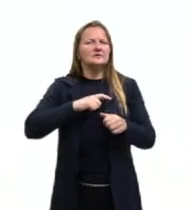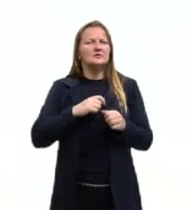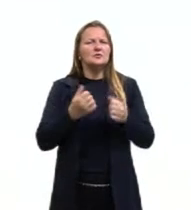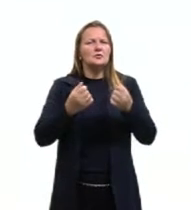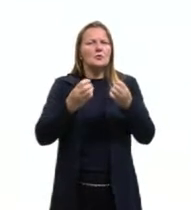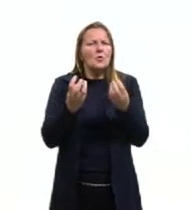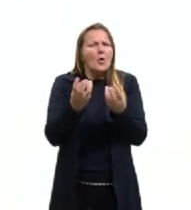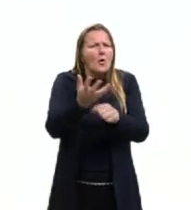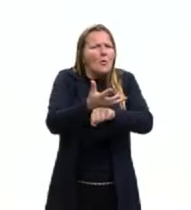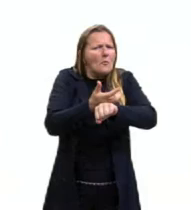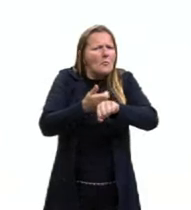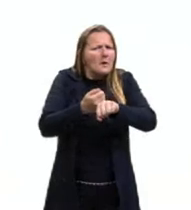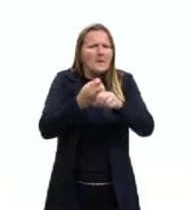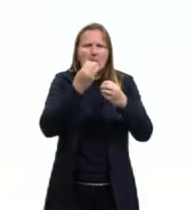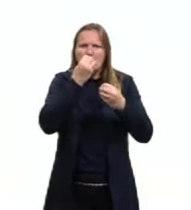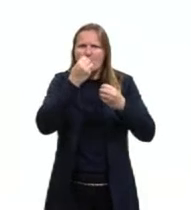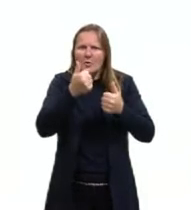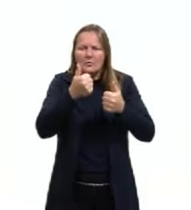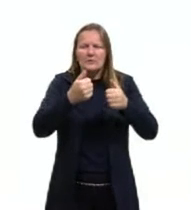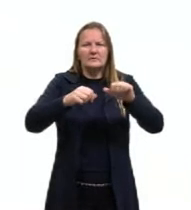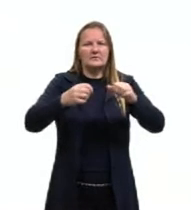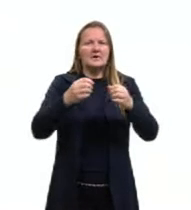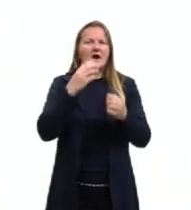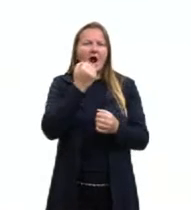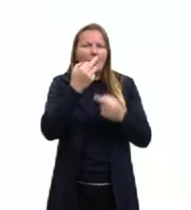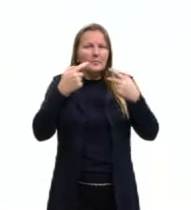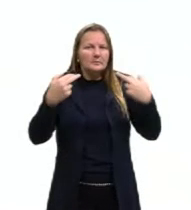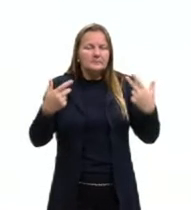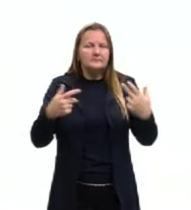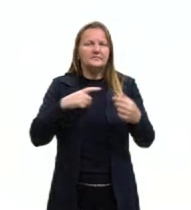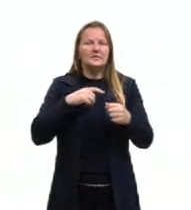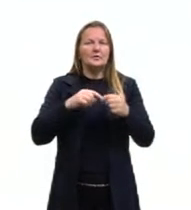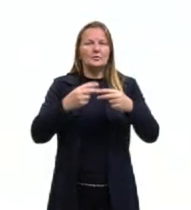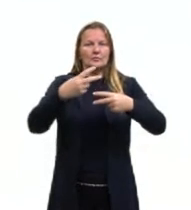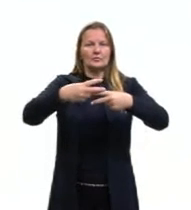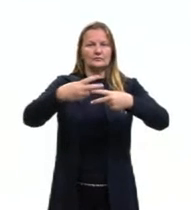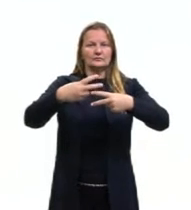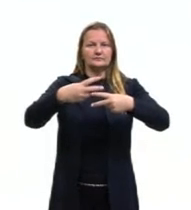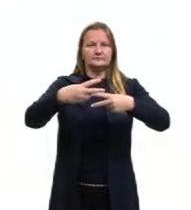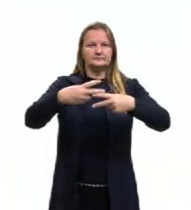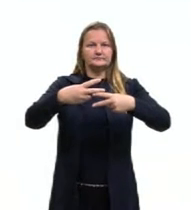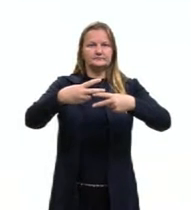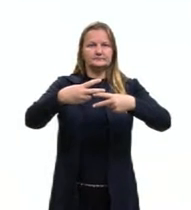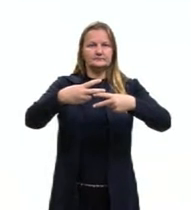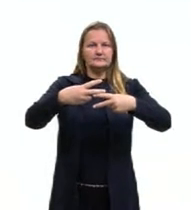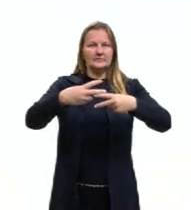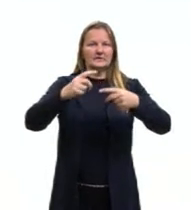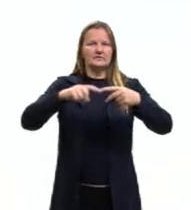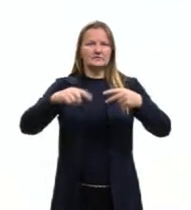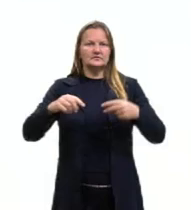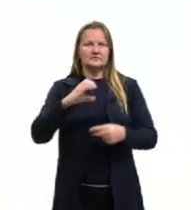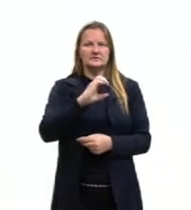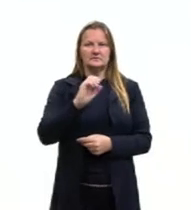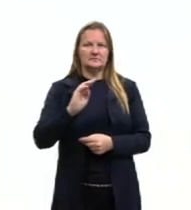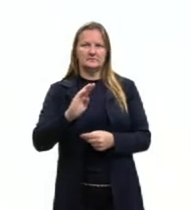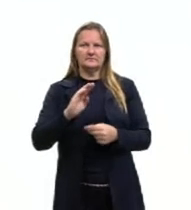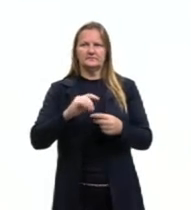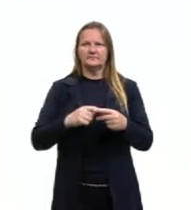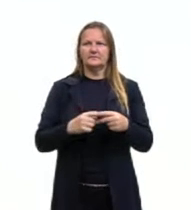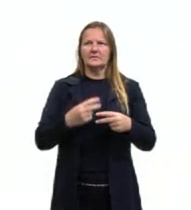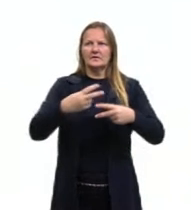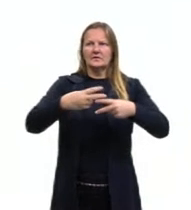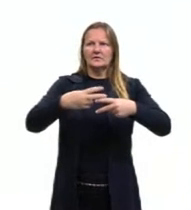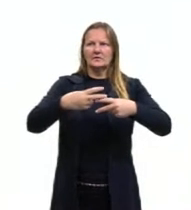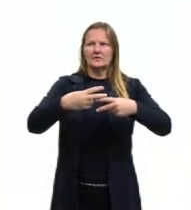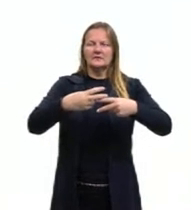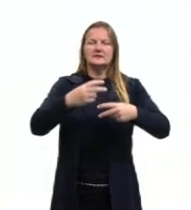ele utilizaá o coeficiente de variação que nós vamos chamar de CV que é uma